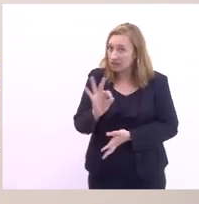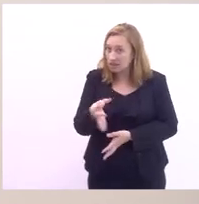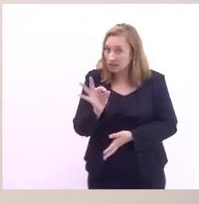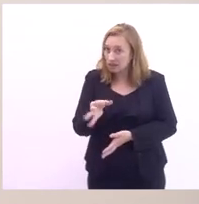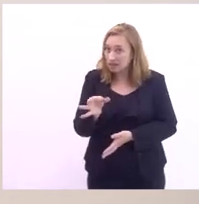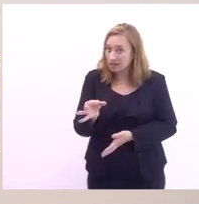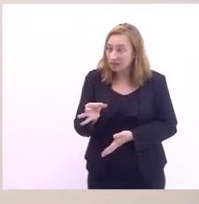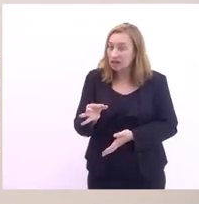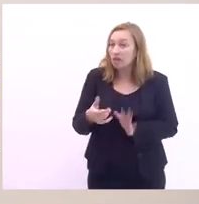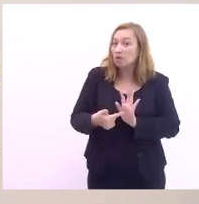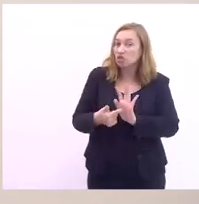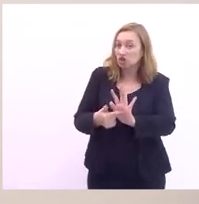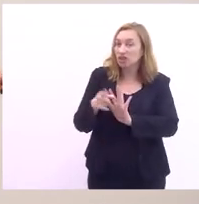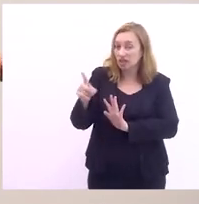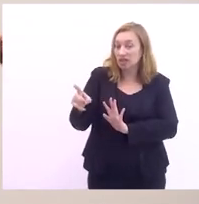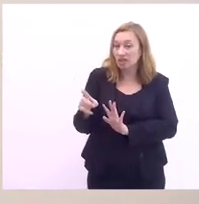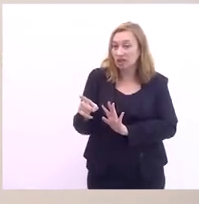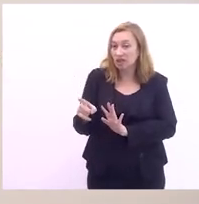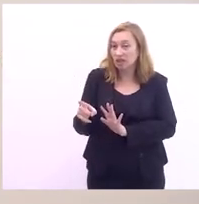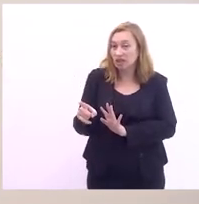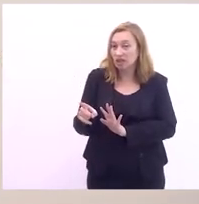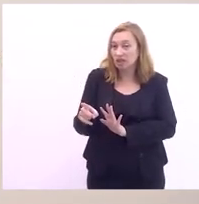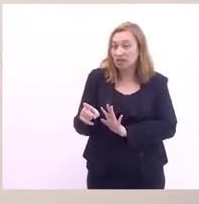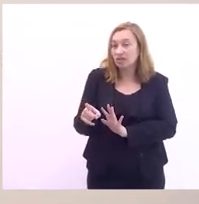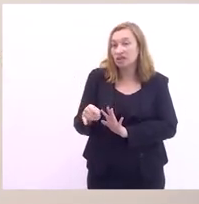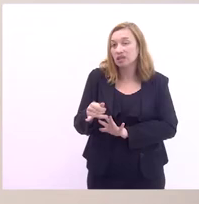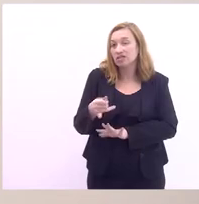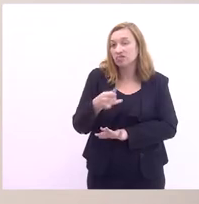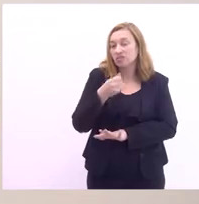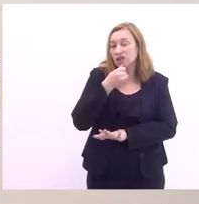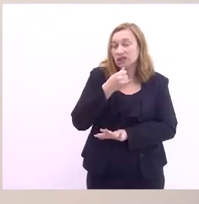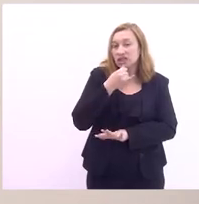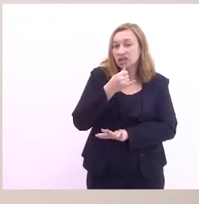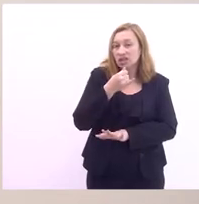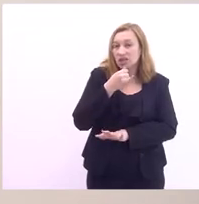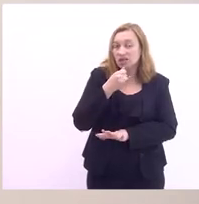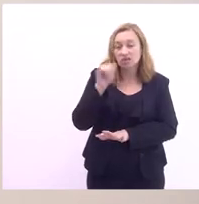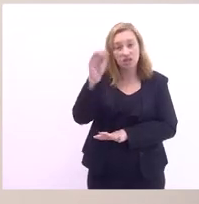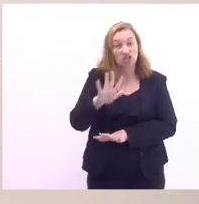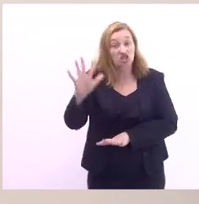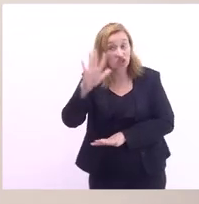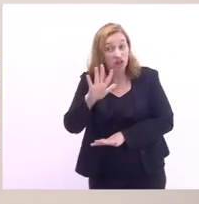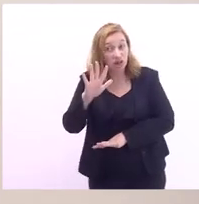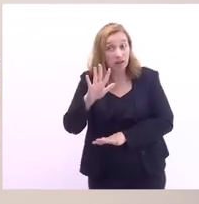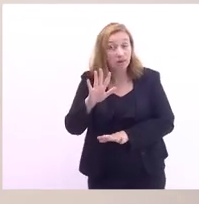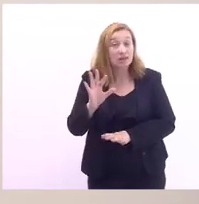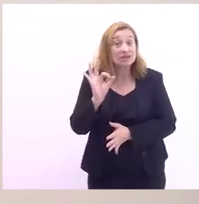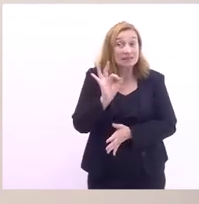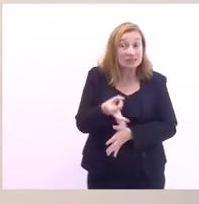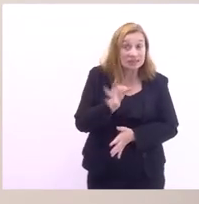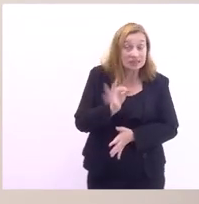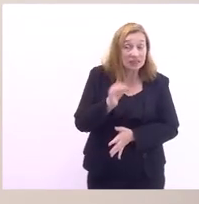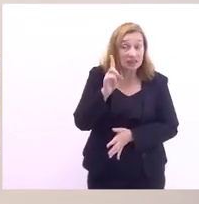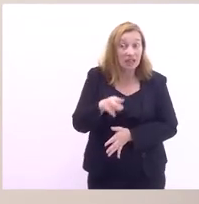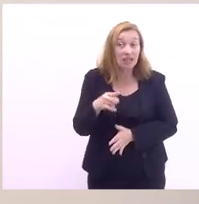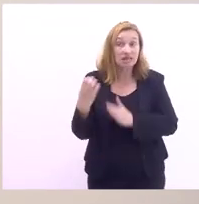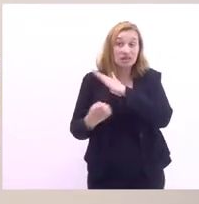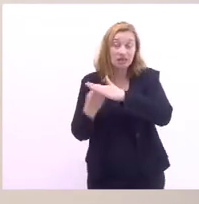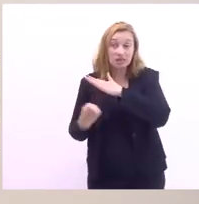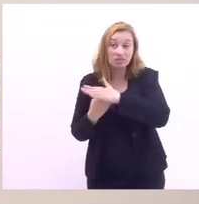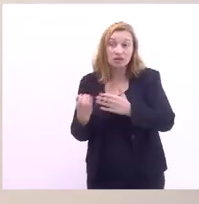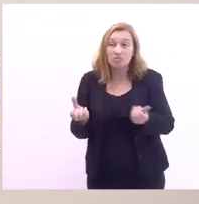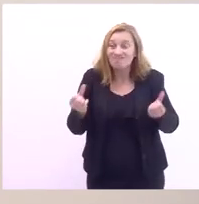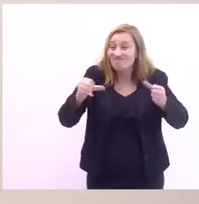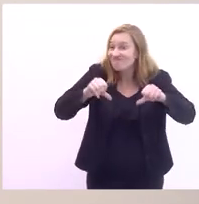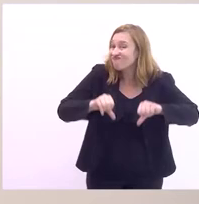estava colocado ali, talvez a insatisfação não seria generalizada. De concreto, essa empresa presta um